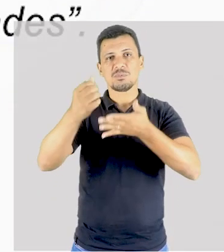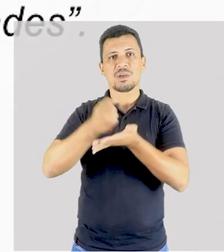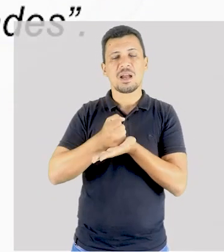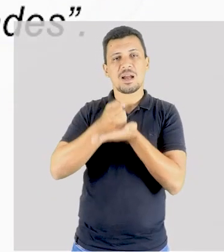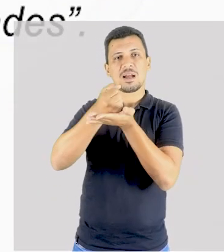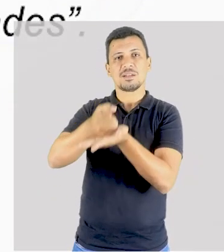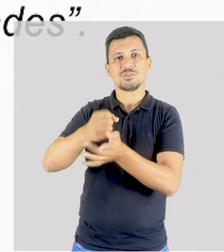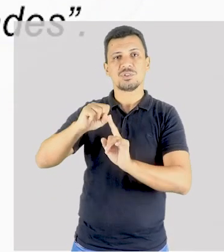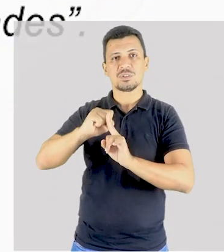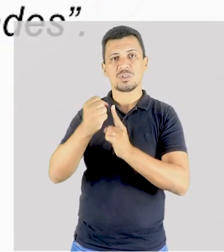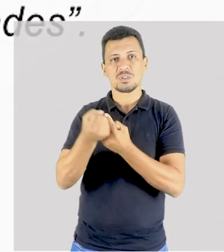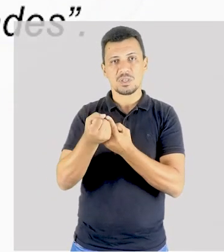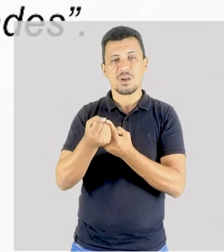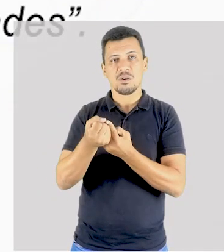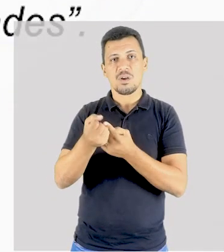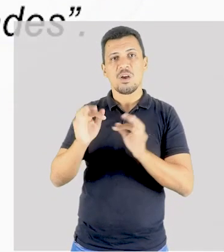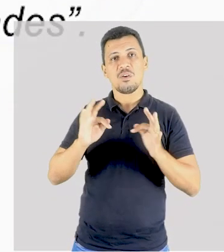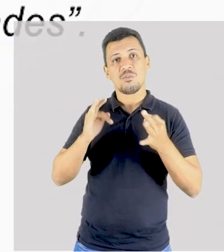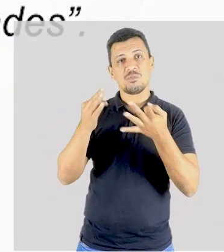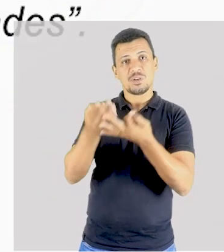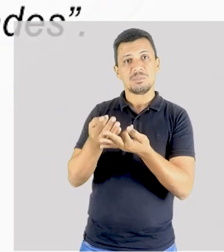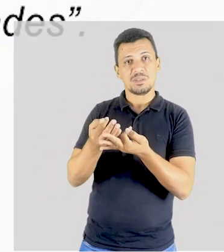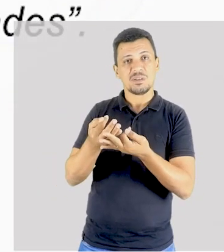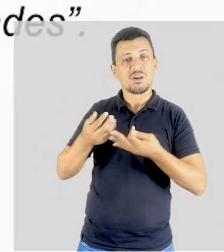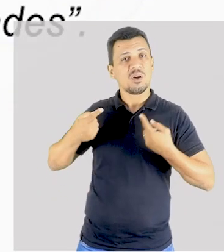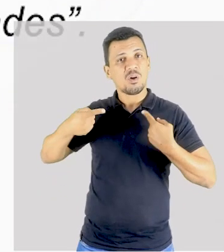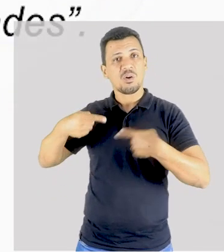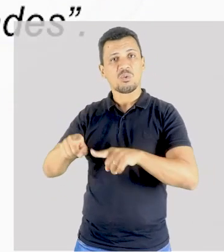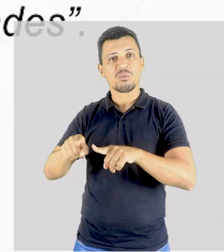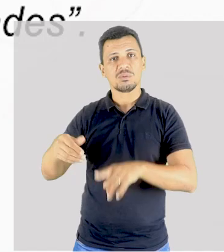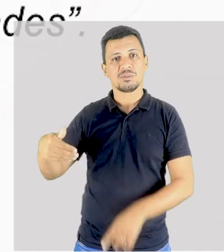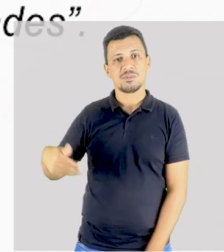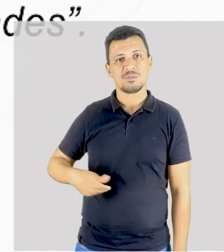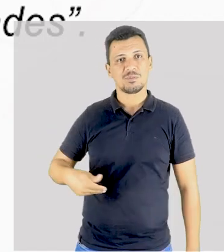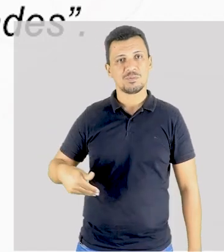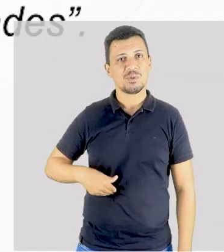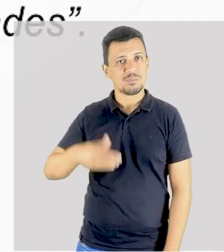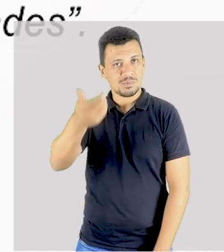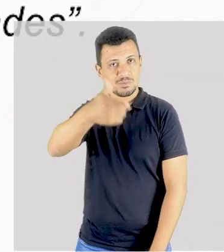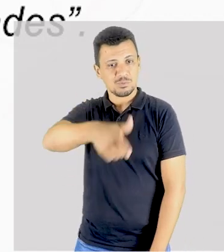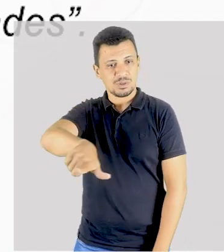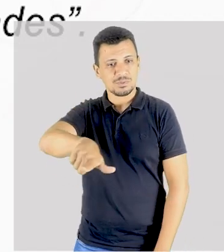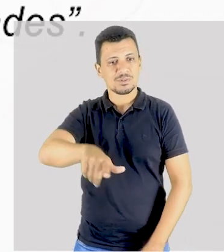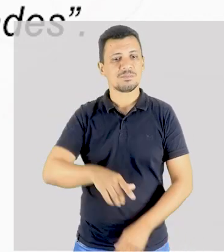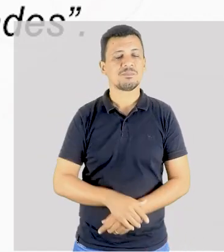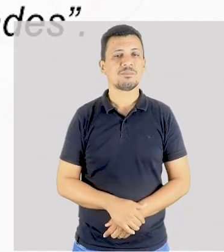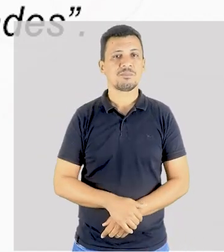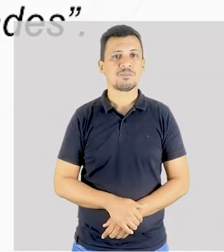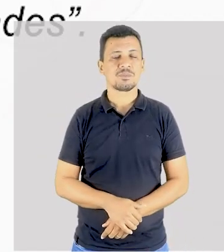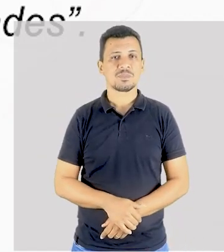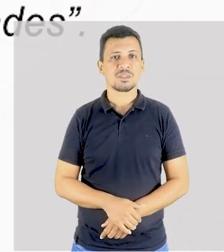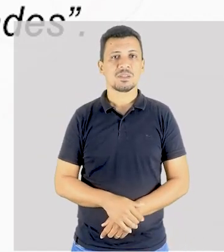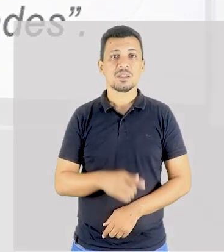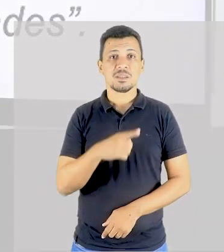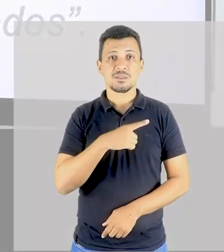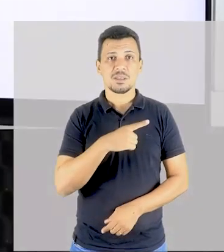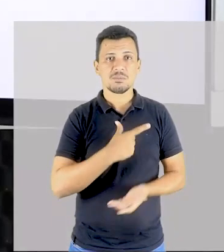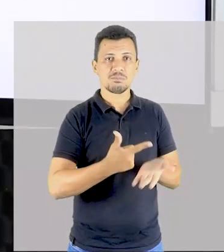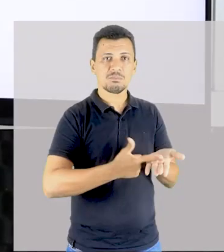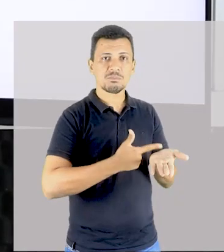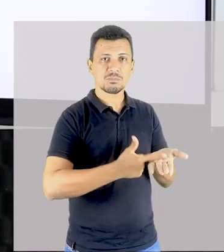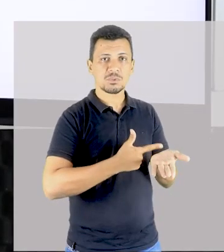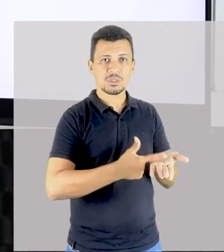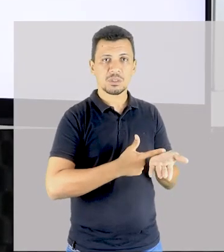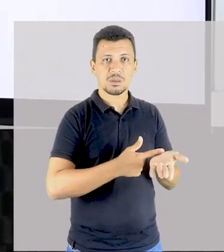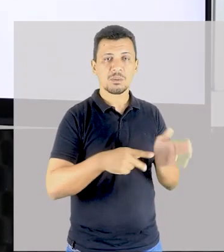social família e combate a fome is é o nome do ministério tá vou repetir devagar para você poder entender existe um guia